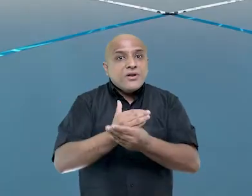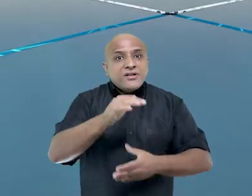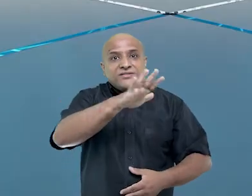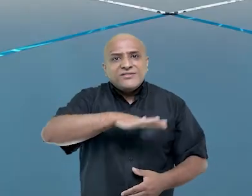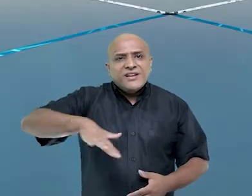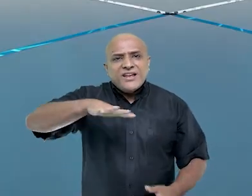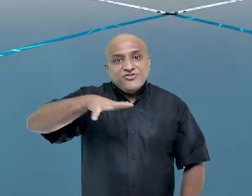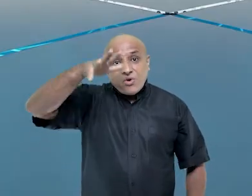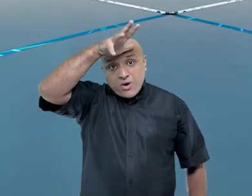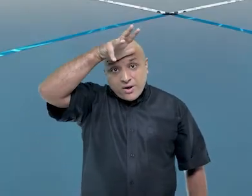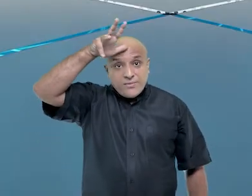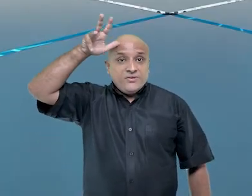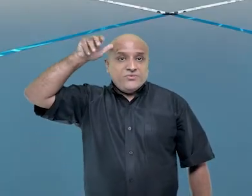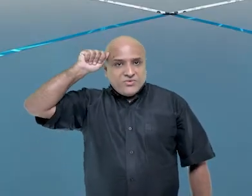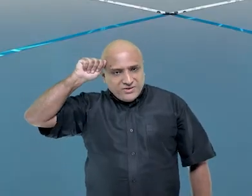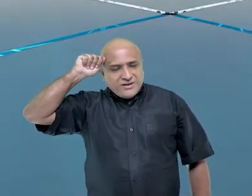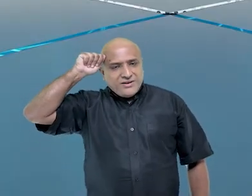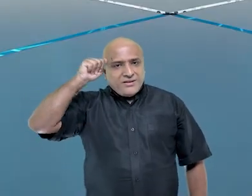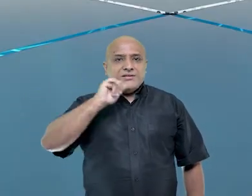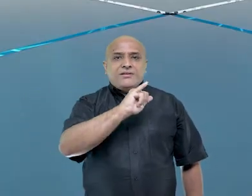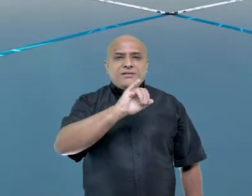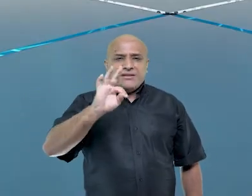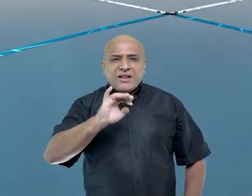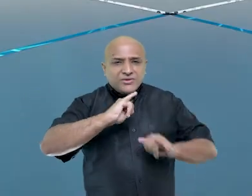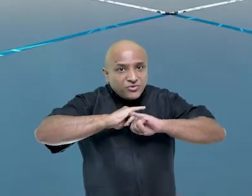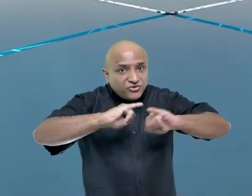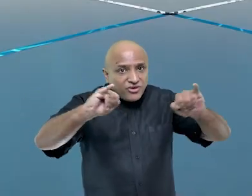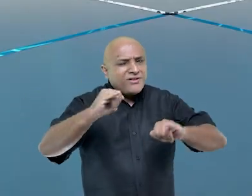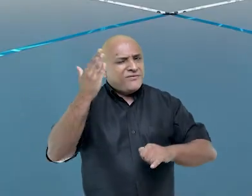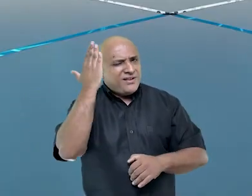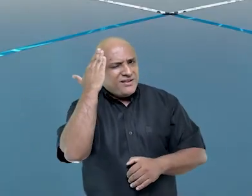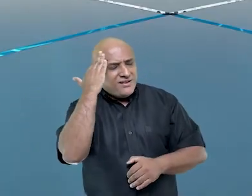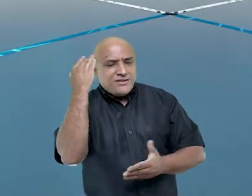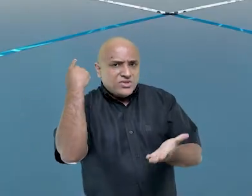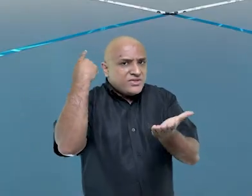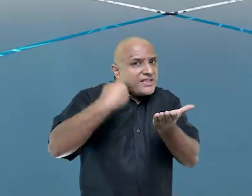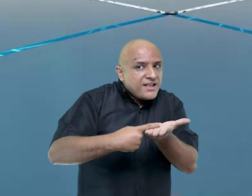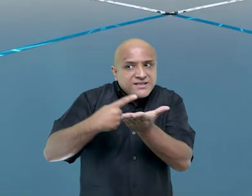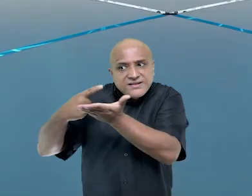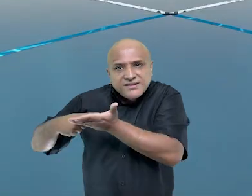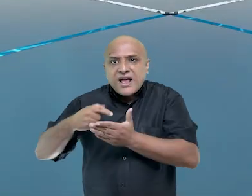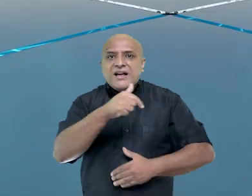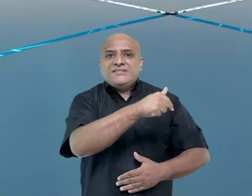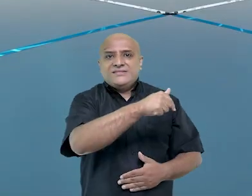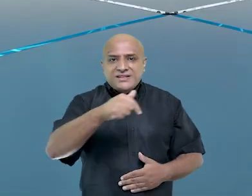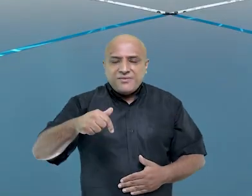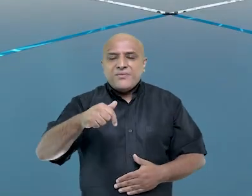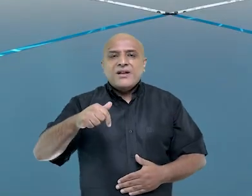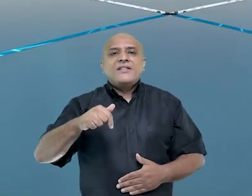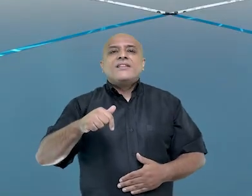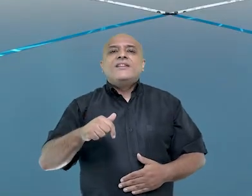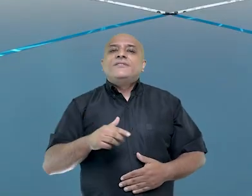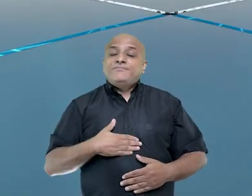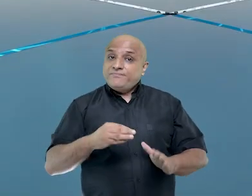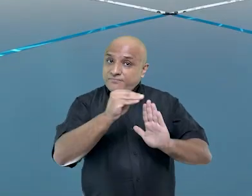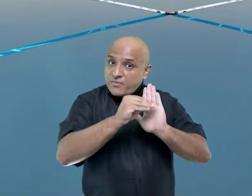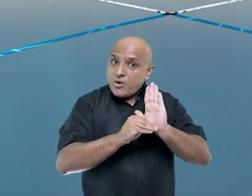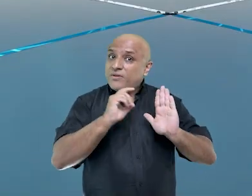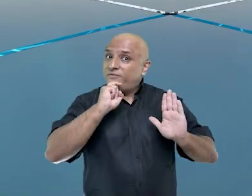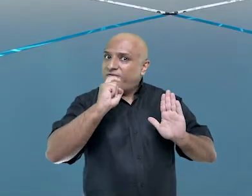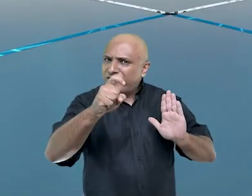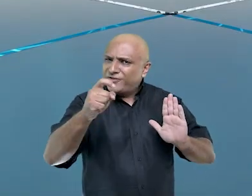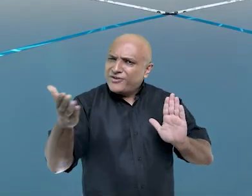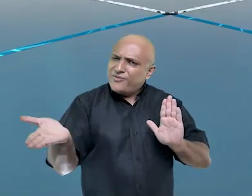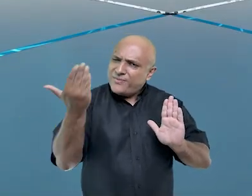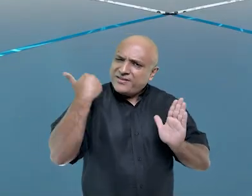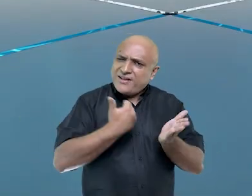região amazônica. No IT Notícias, fique por dentro de decisões que marcaram a Semana da Pauta Verde. Começa